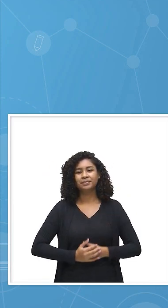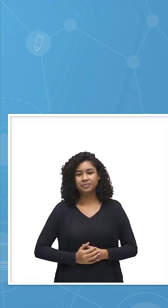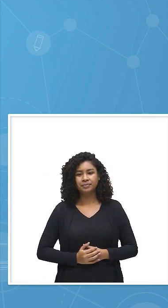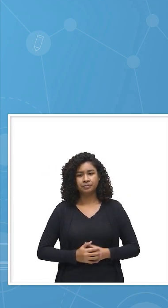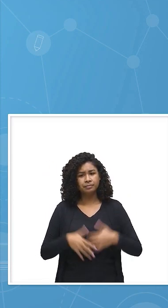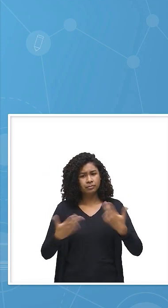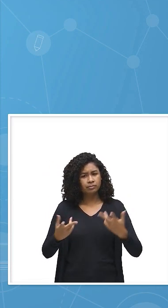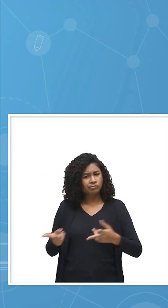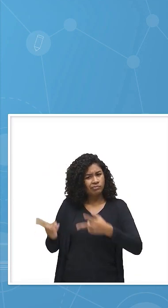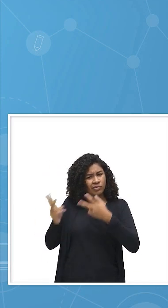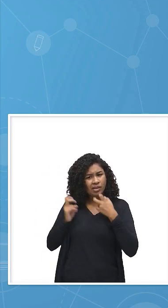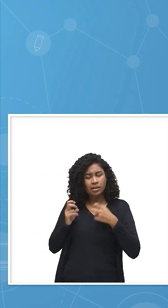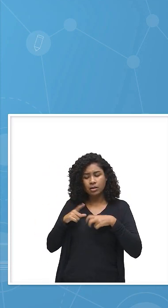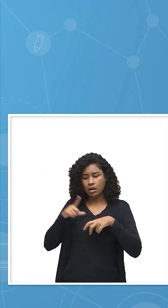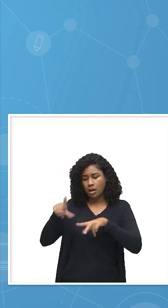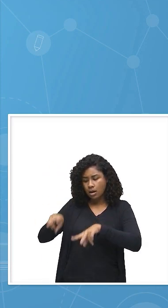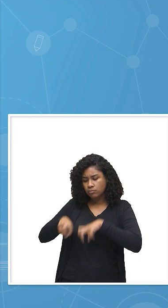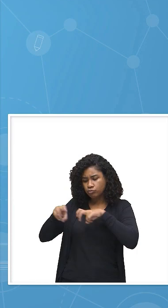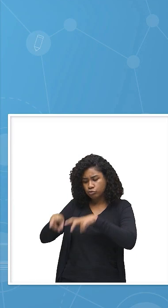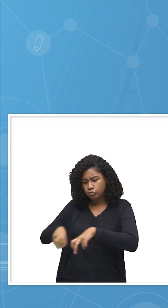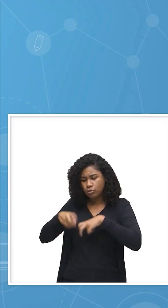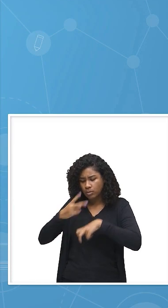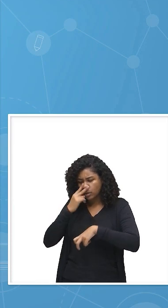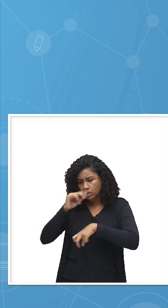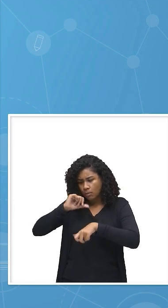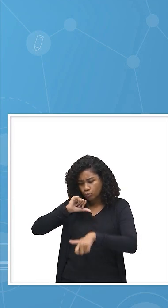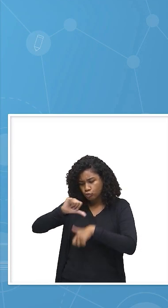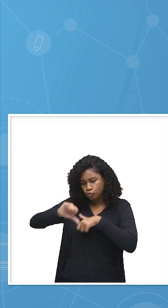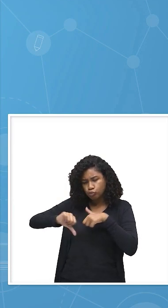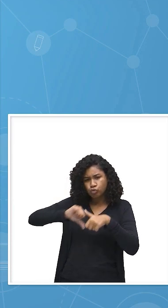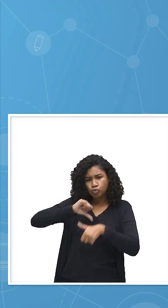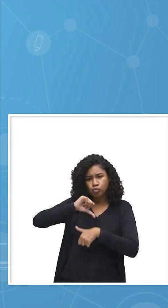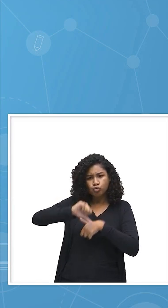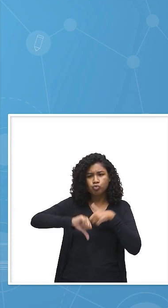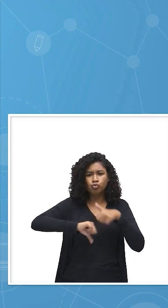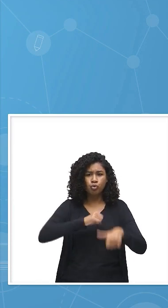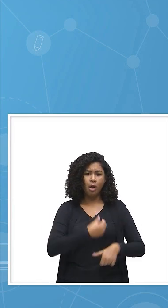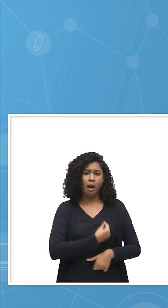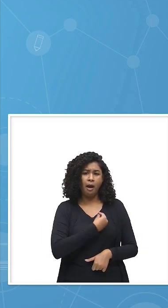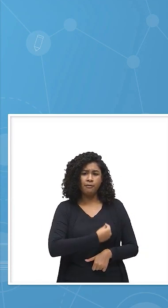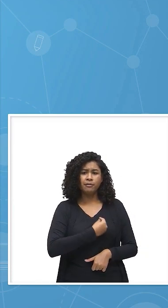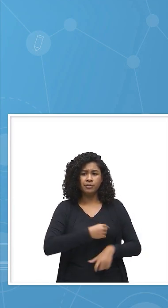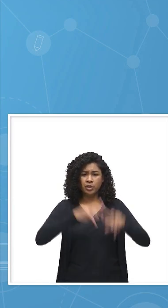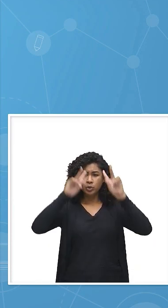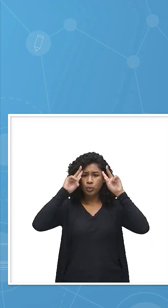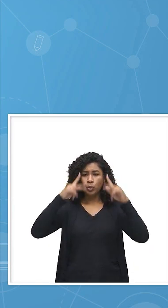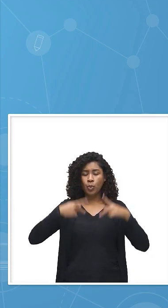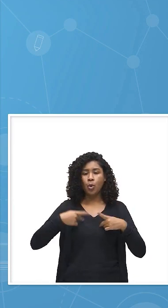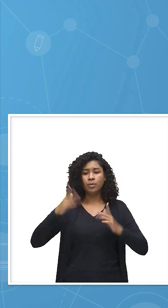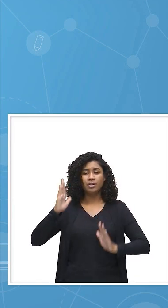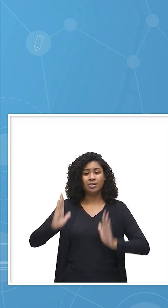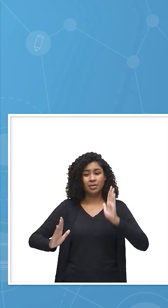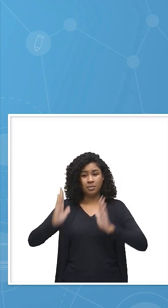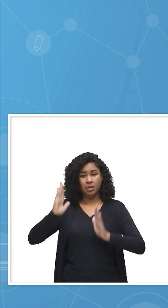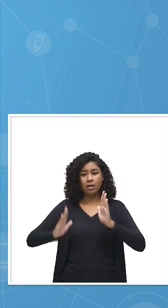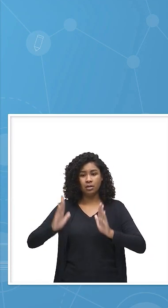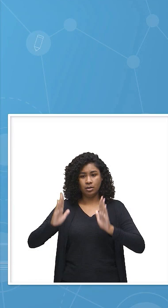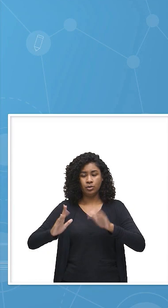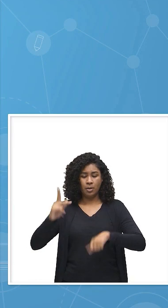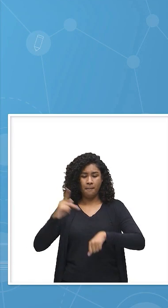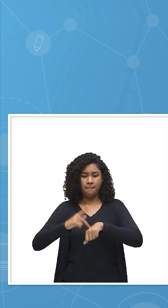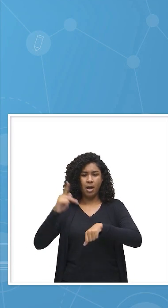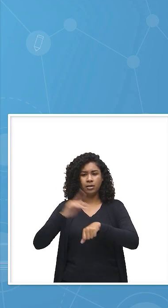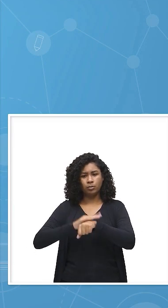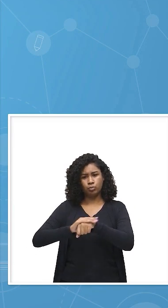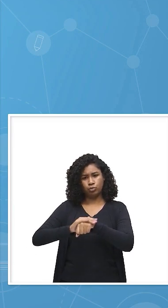vendo aí como a agricultura vai transformando a vida dos seres humanos nesse período que a gente chama de Neolítico, a Idade da